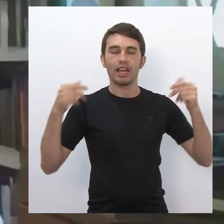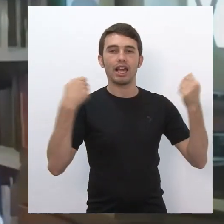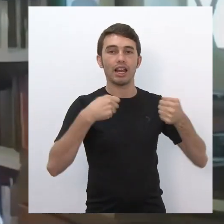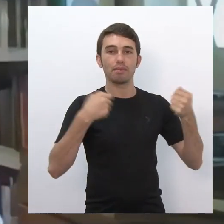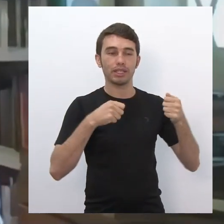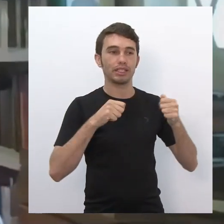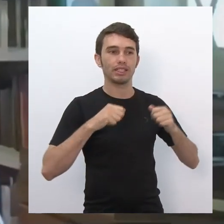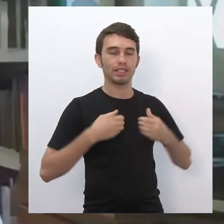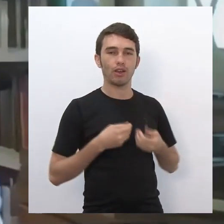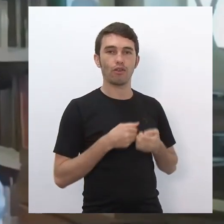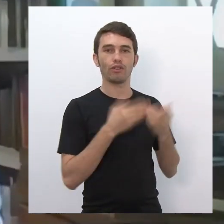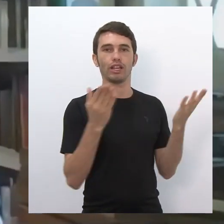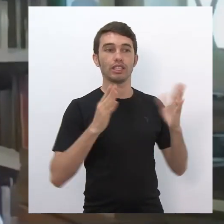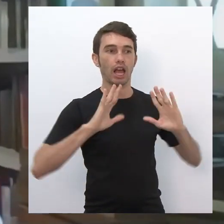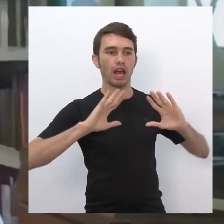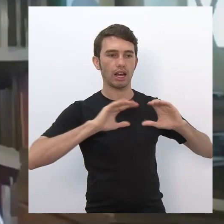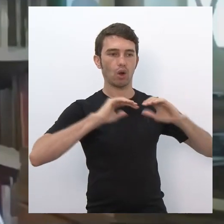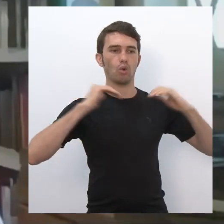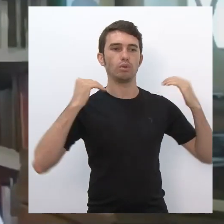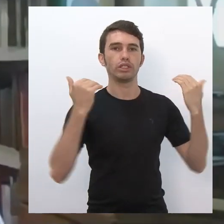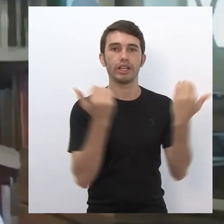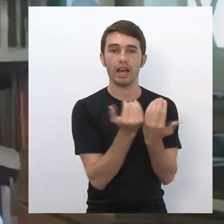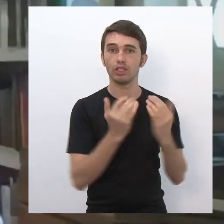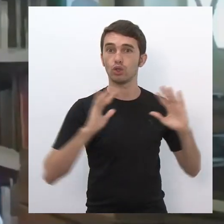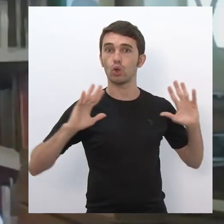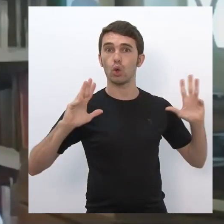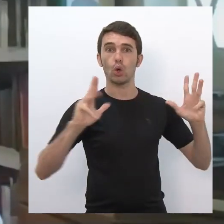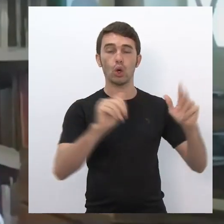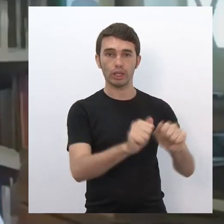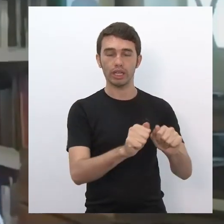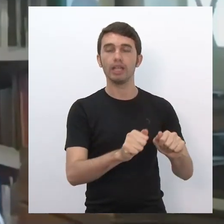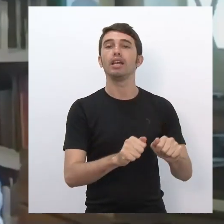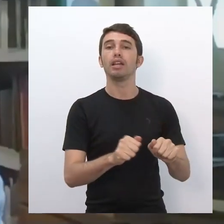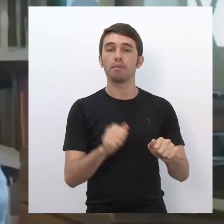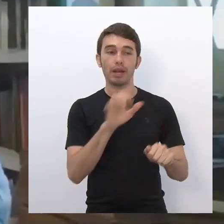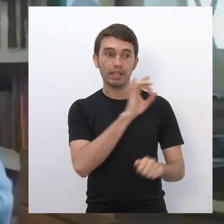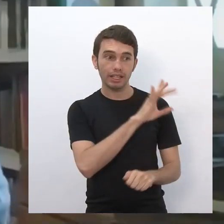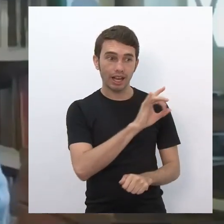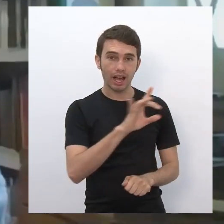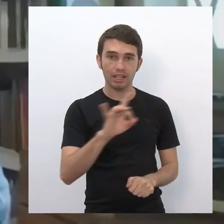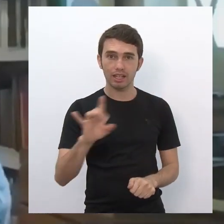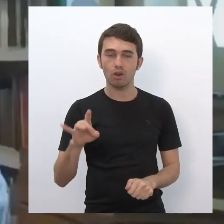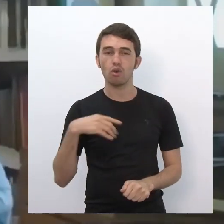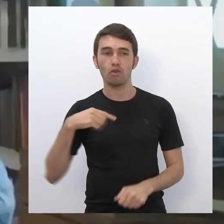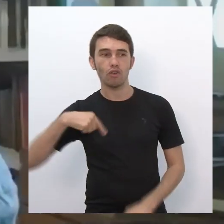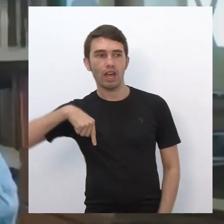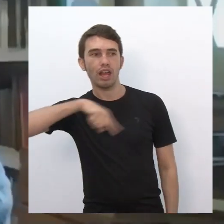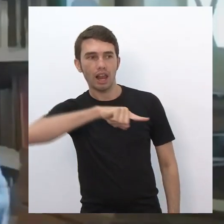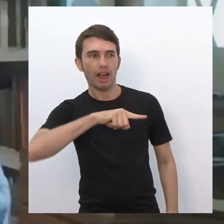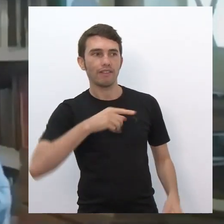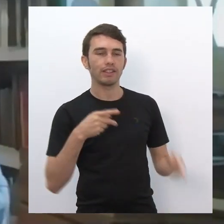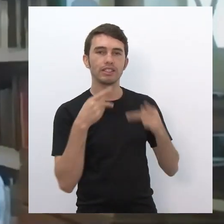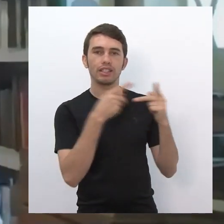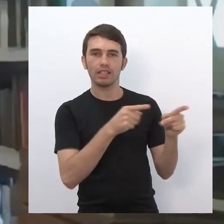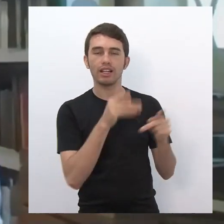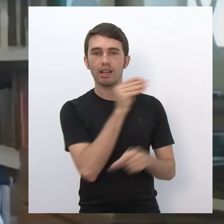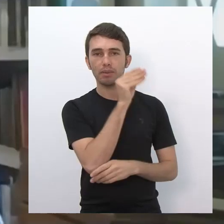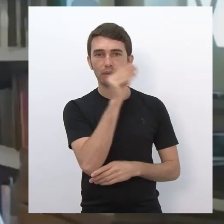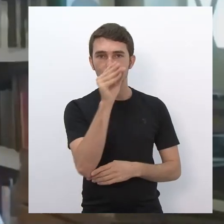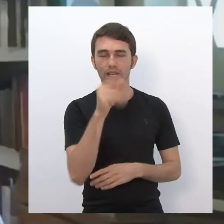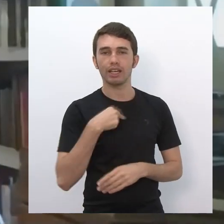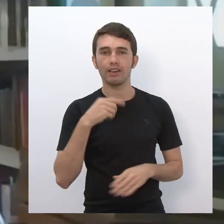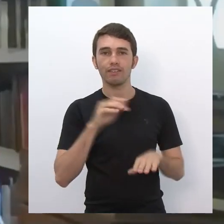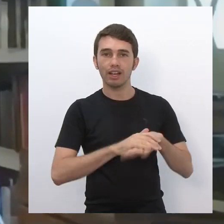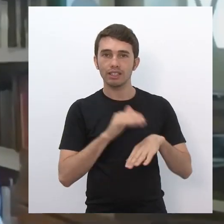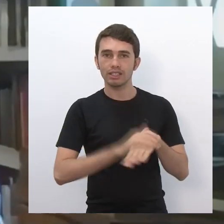comunidade inteira, com todos os seus interesses, para que cada um vá lá fazer seu programa de